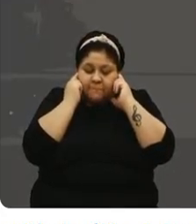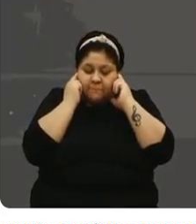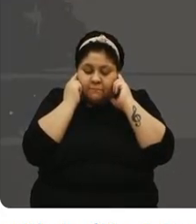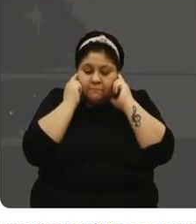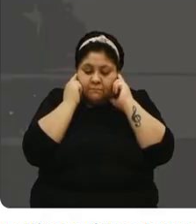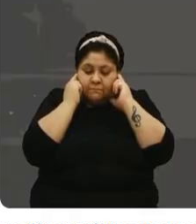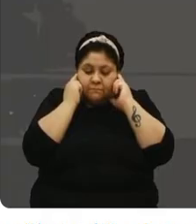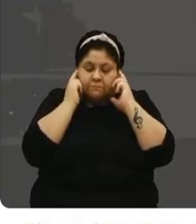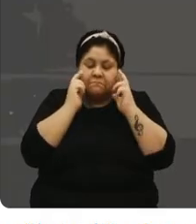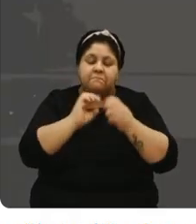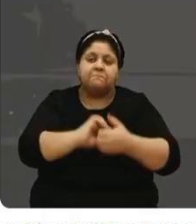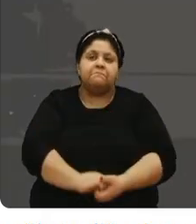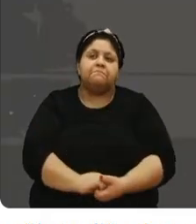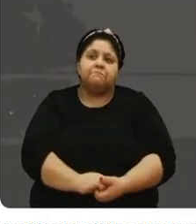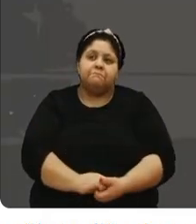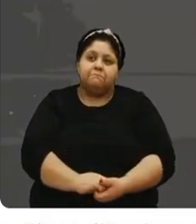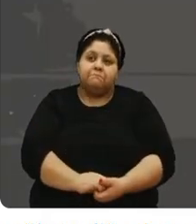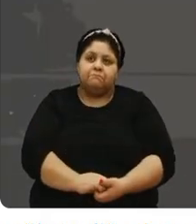Mas,